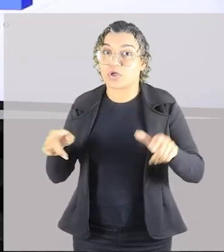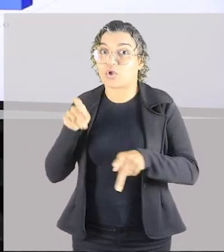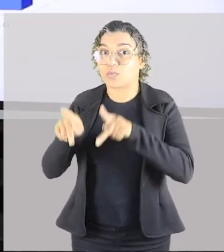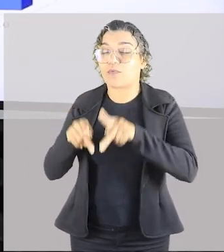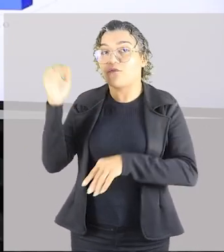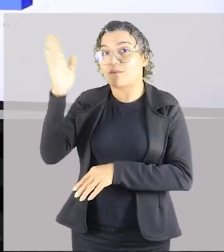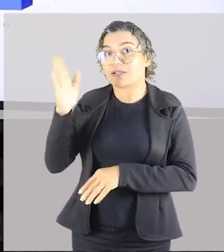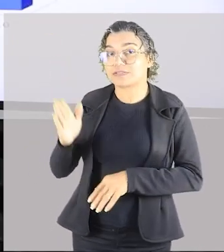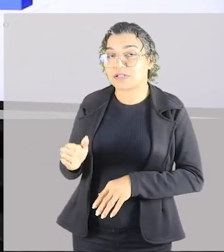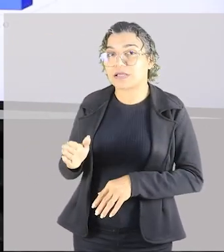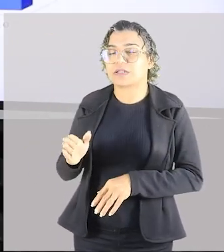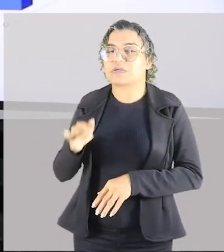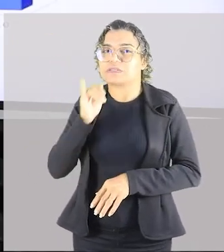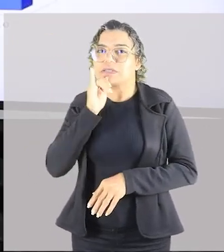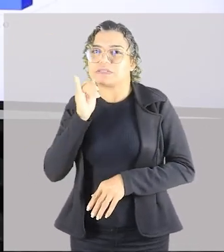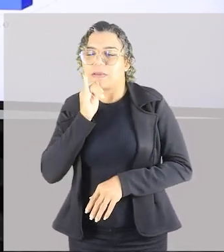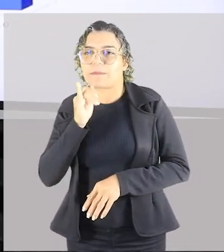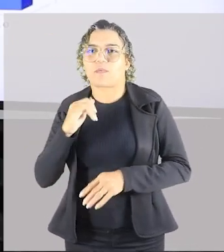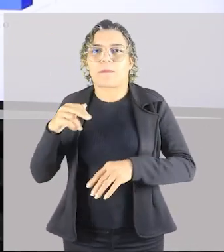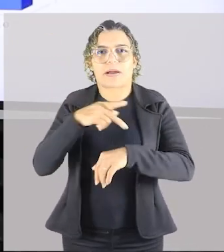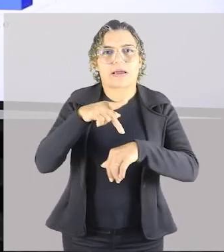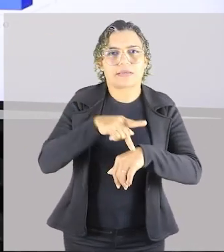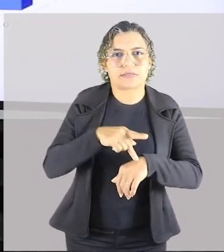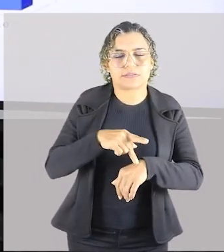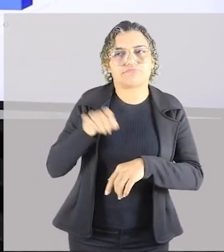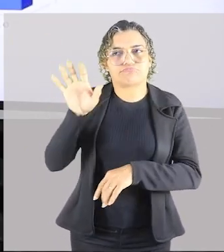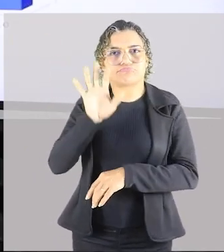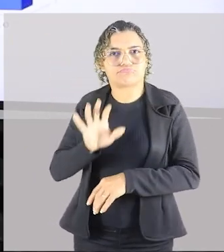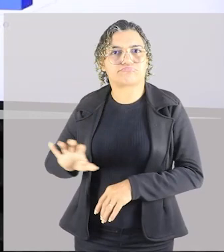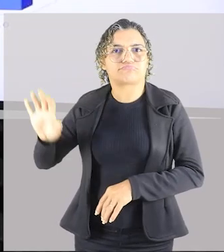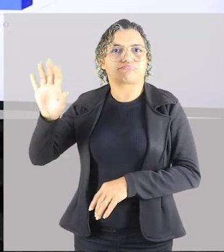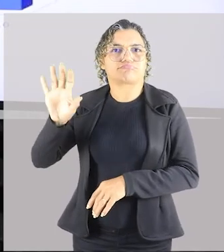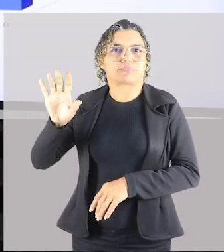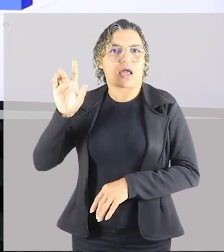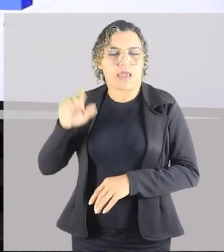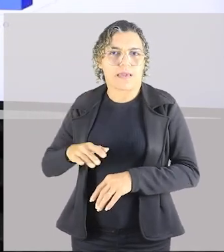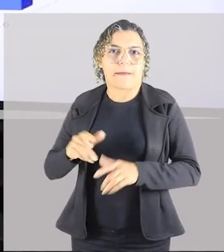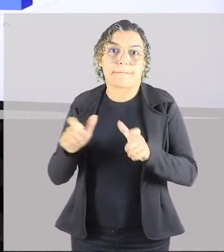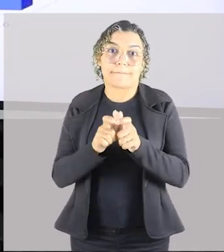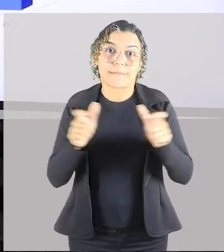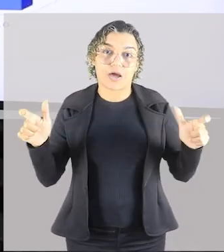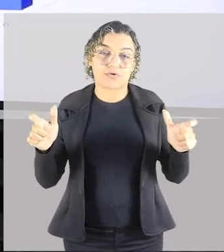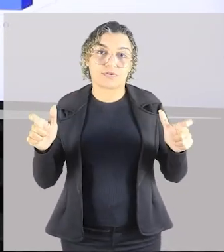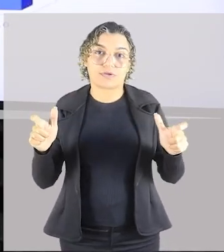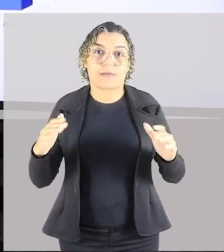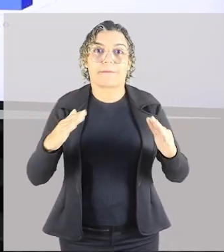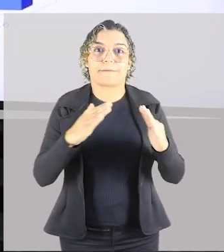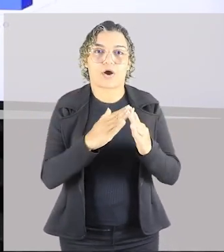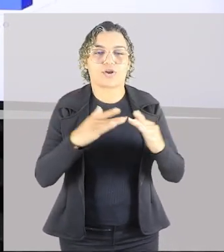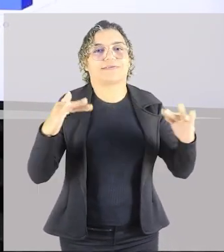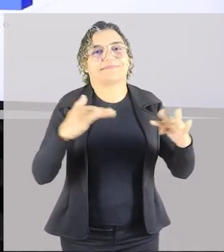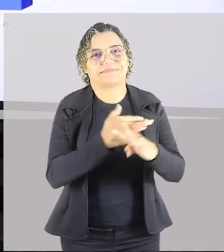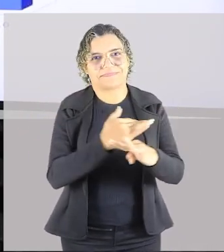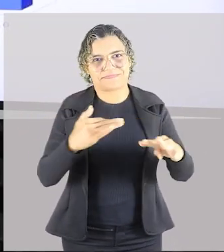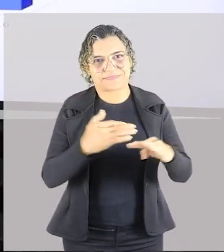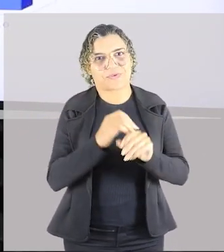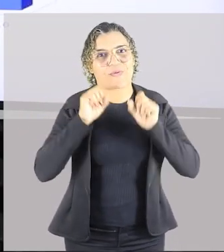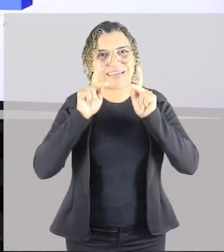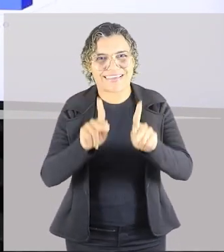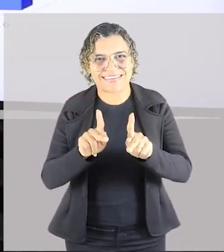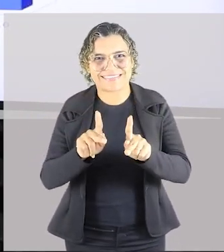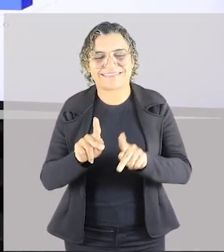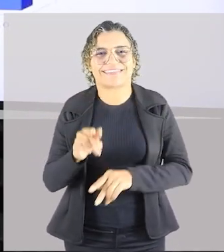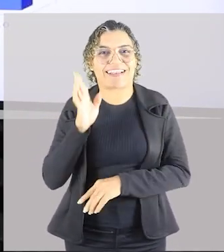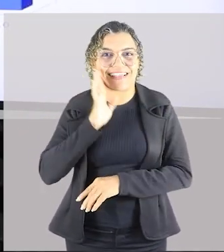população brasileira, tanto enquanto país quanto em regiões, residem a maior parte no setor urbano.